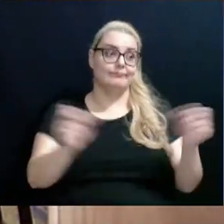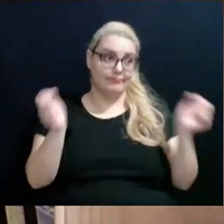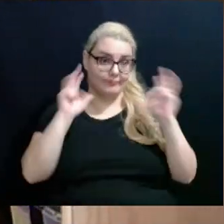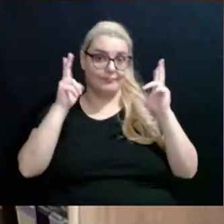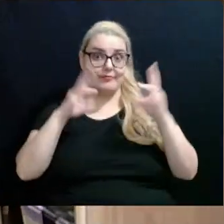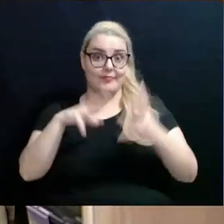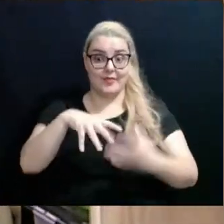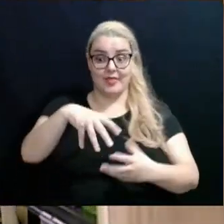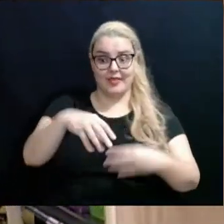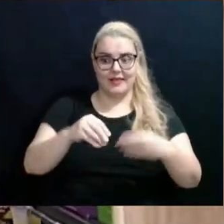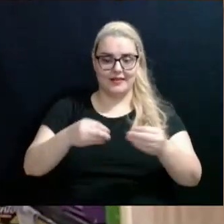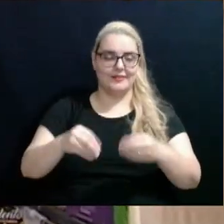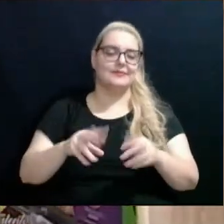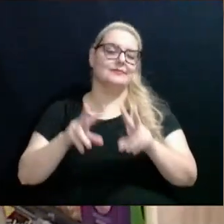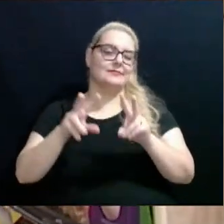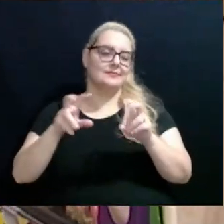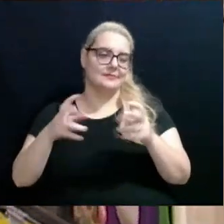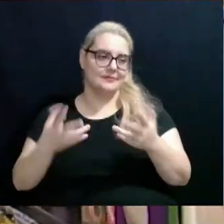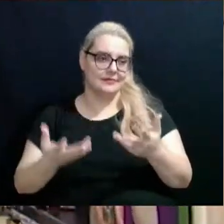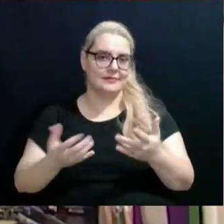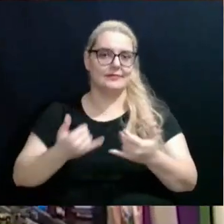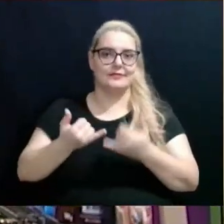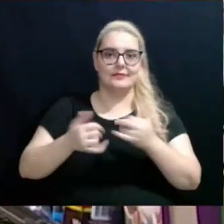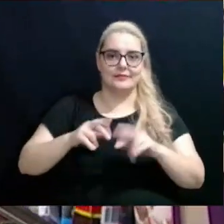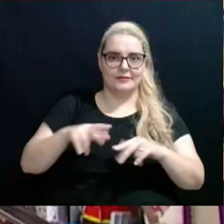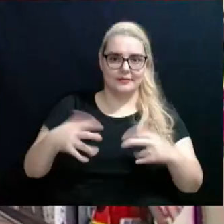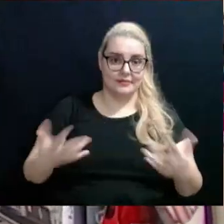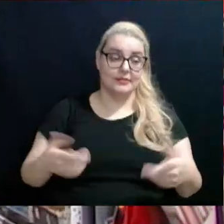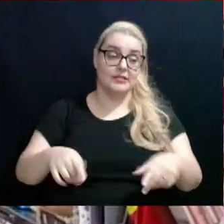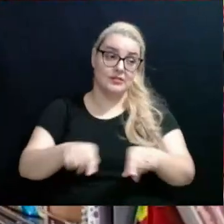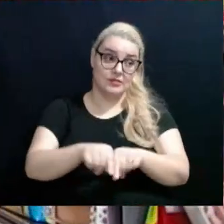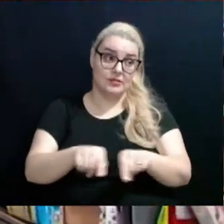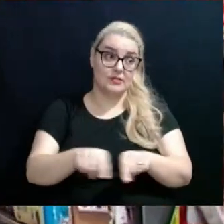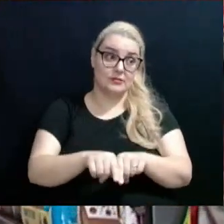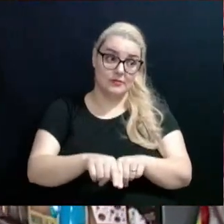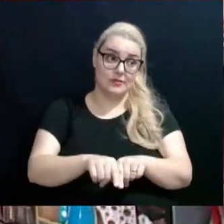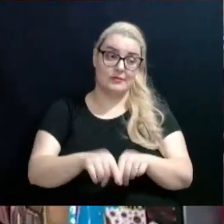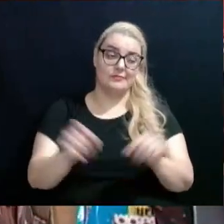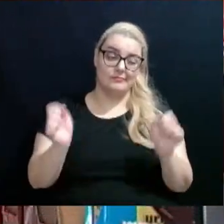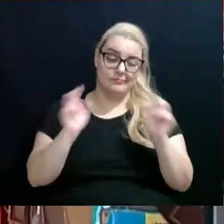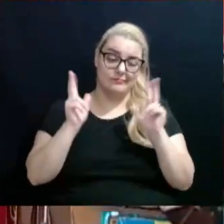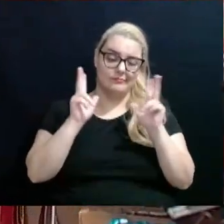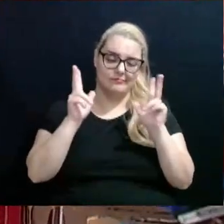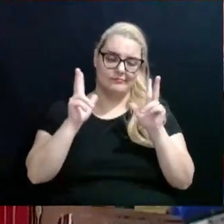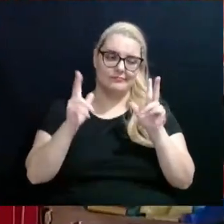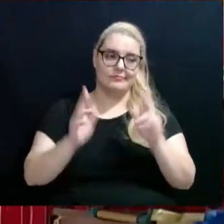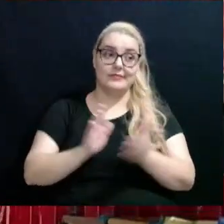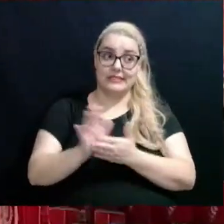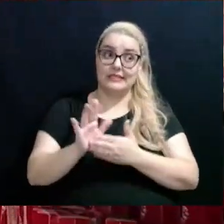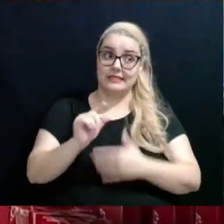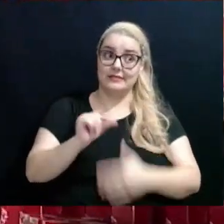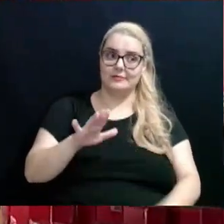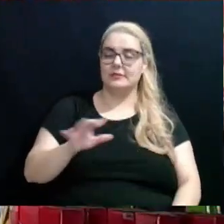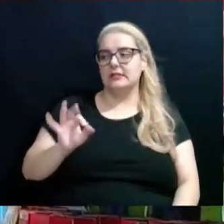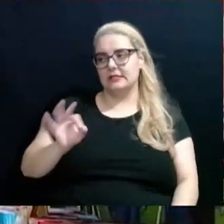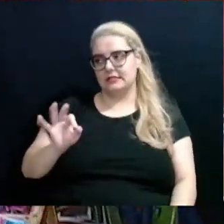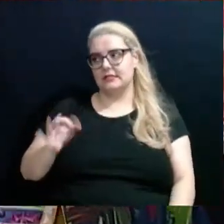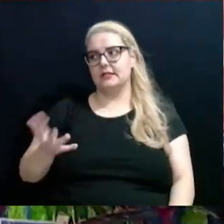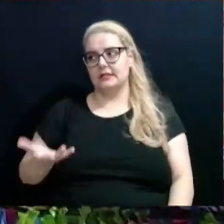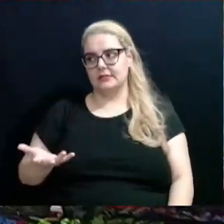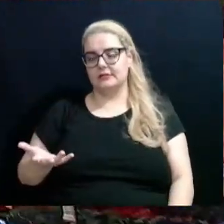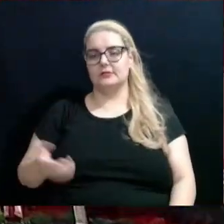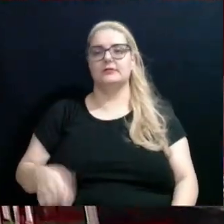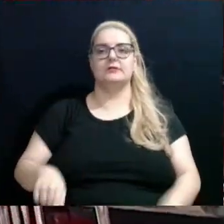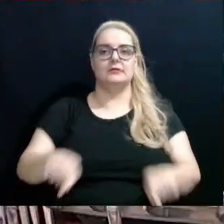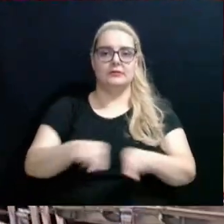embalagem temática, com brinquedos. Isso também já é um chamariz, né? Para gastar um pouquinho mais. Exatamente. Além do ovo